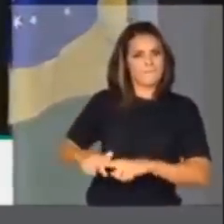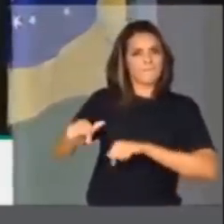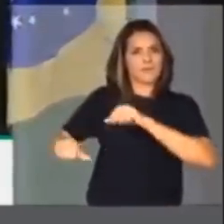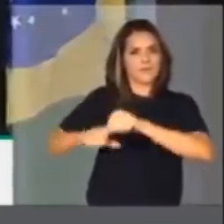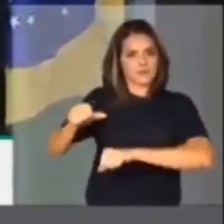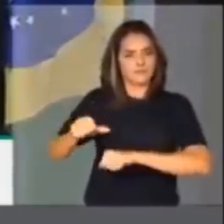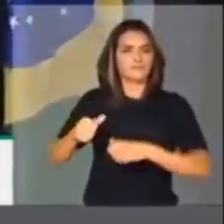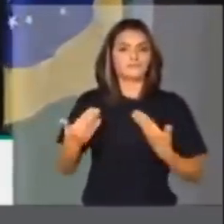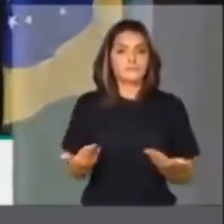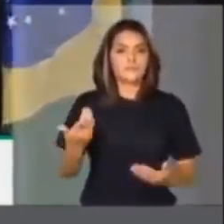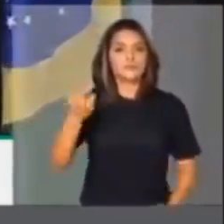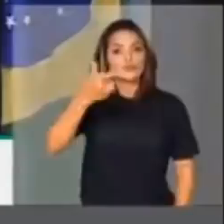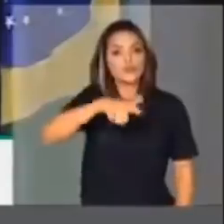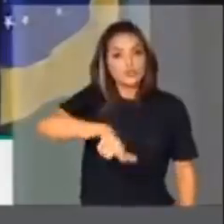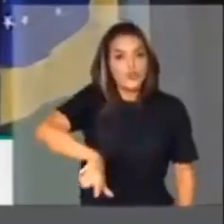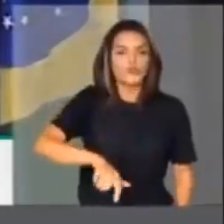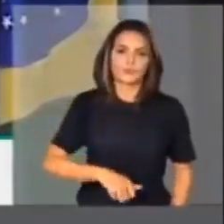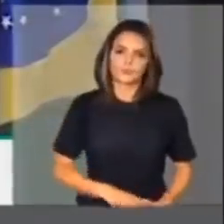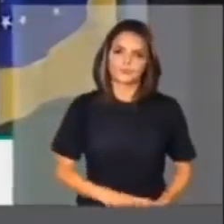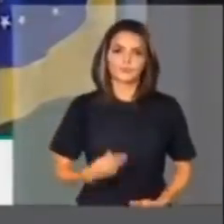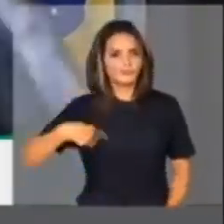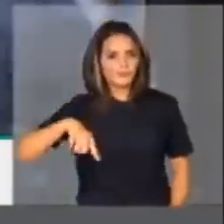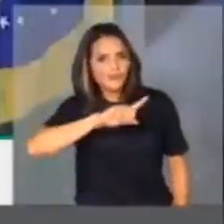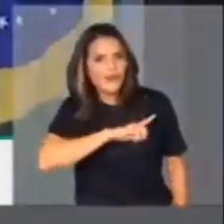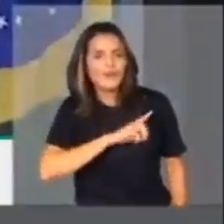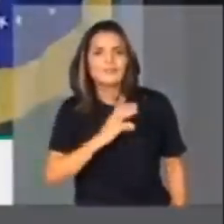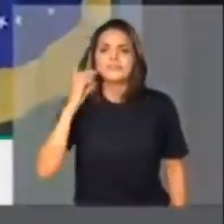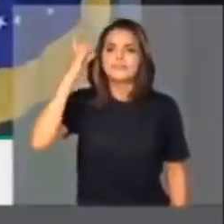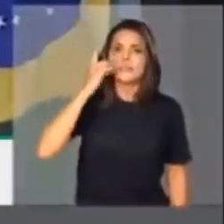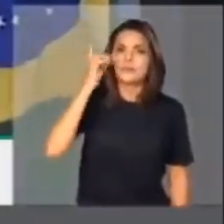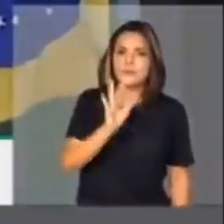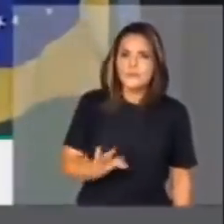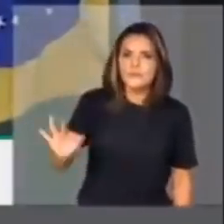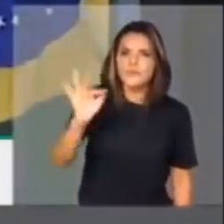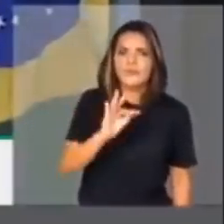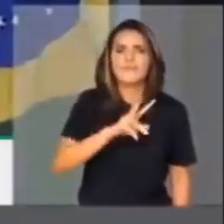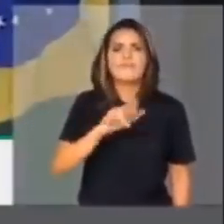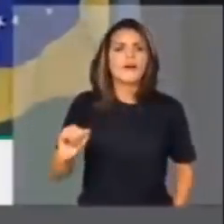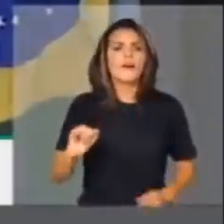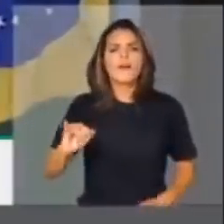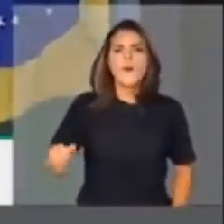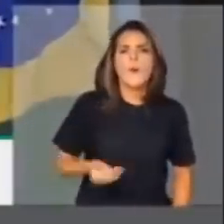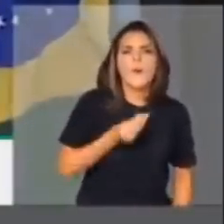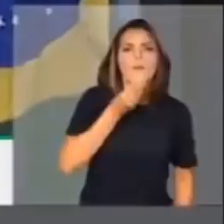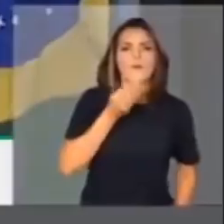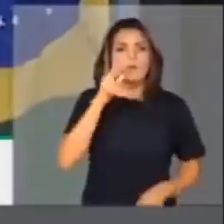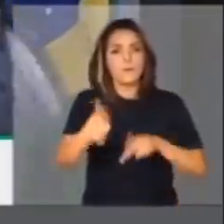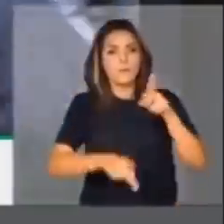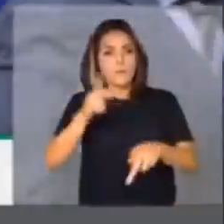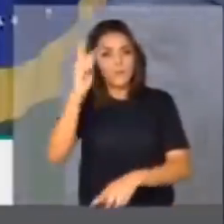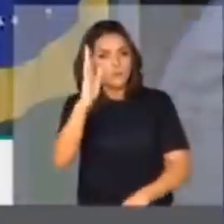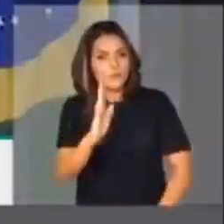mais uma vez, senhor presidente, como deputados federais, dando a oportunidade ao Brasil, aos